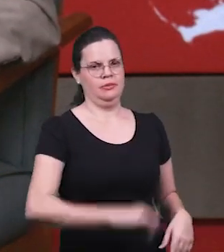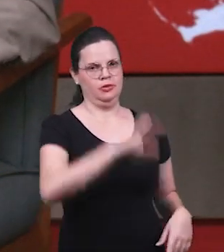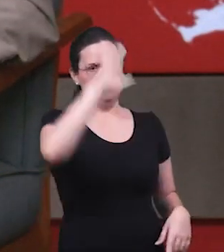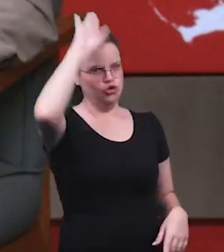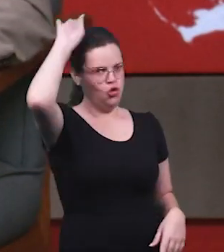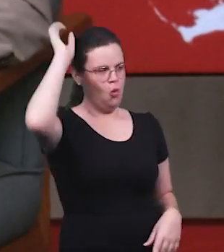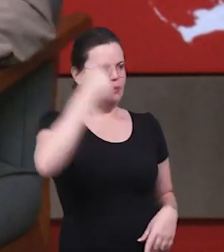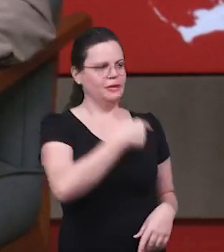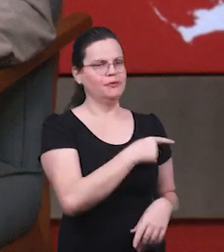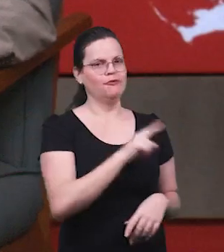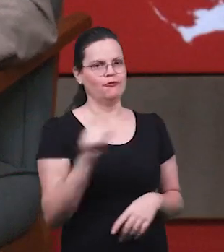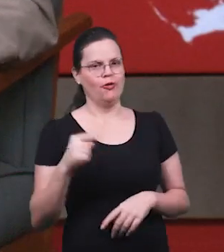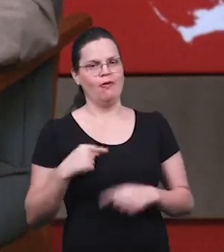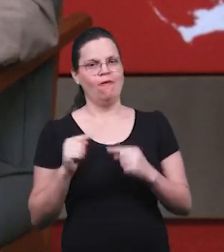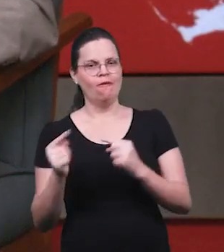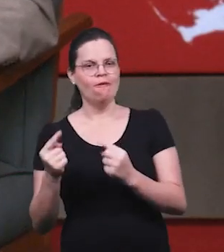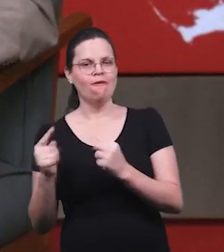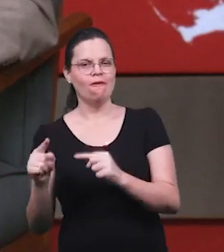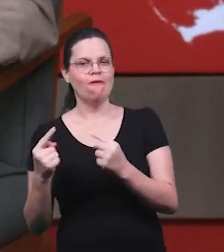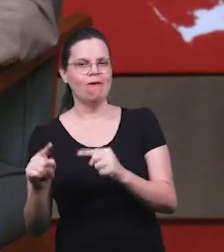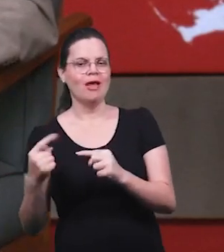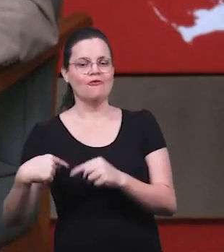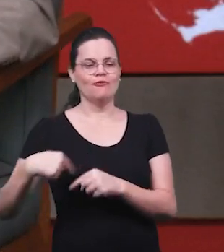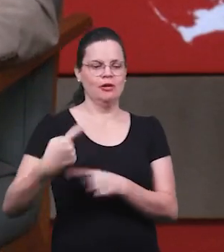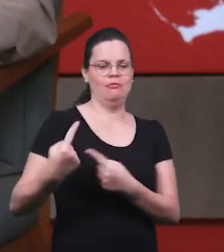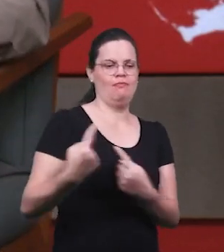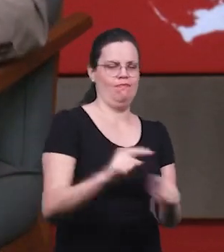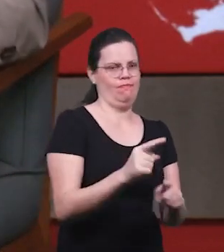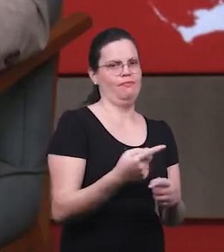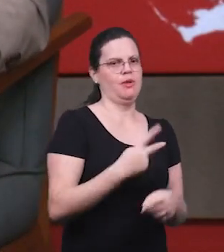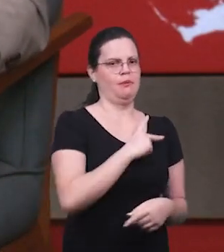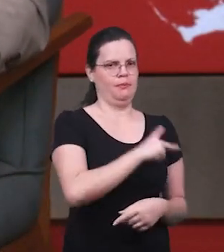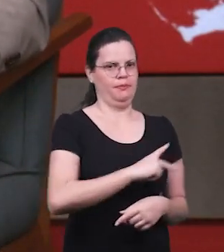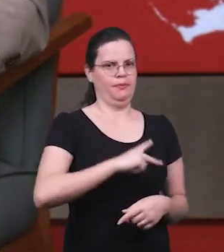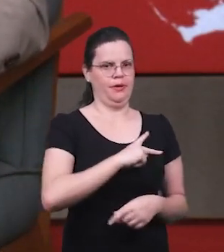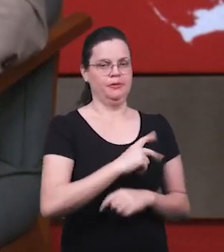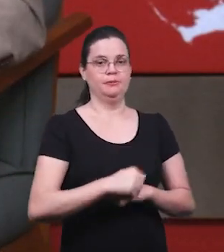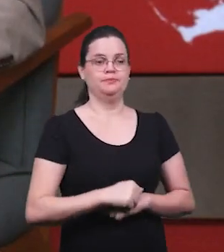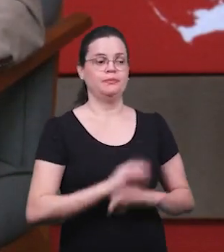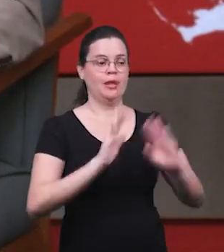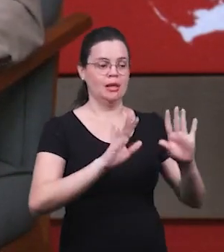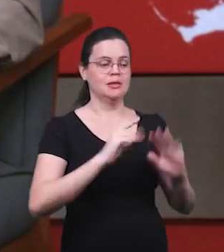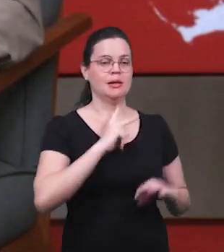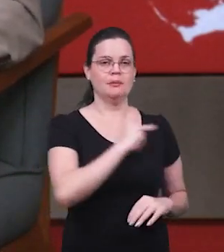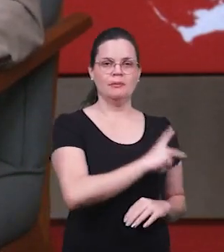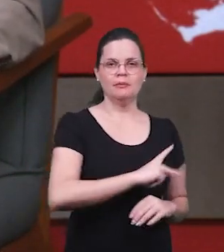Cesareia. Até que ele reivindicou